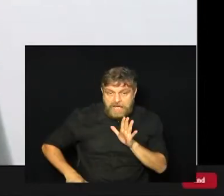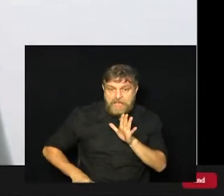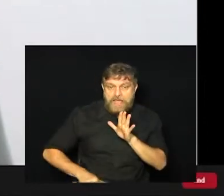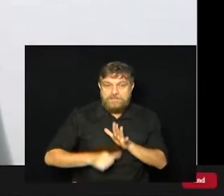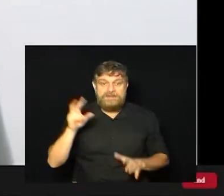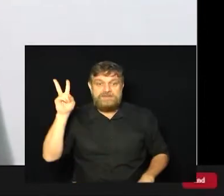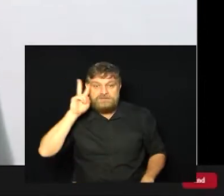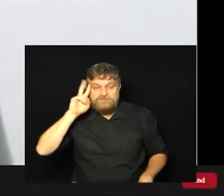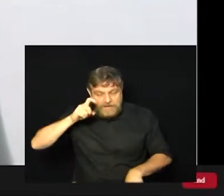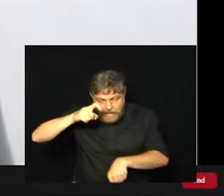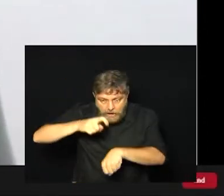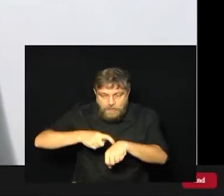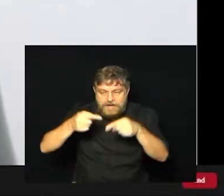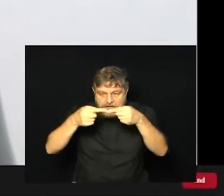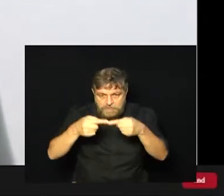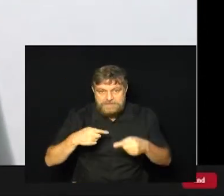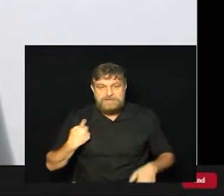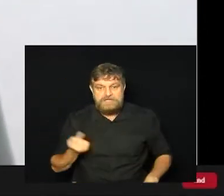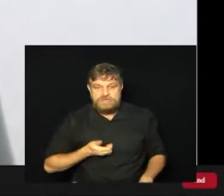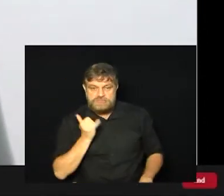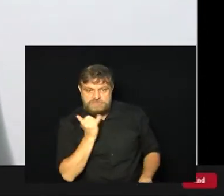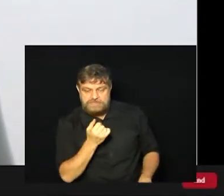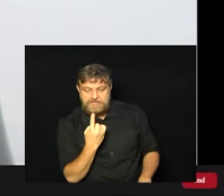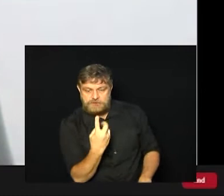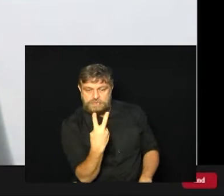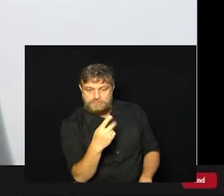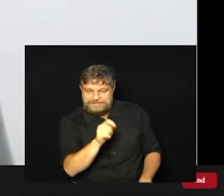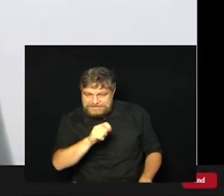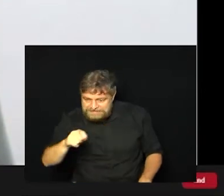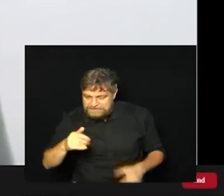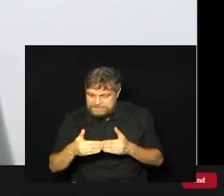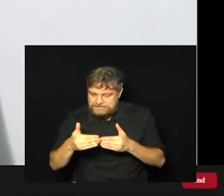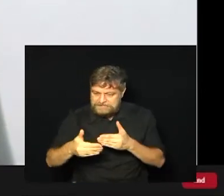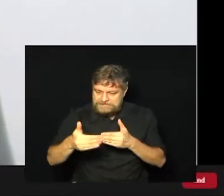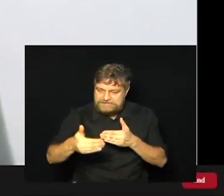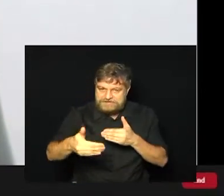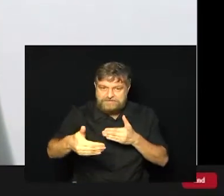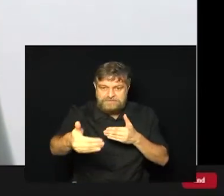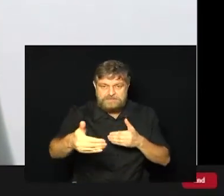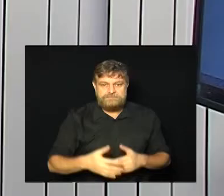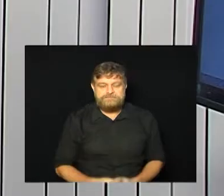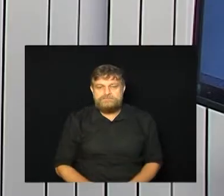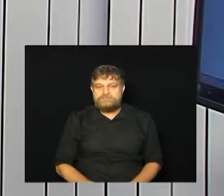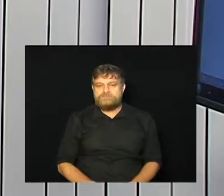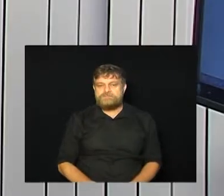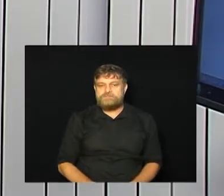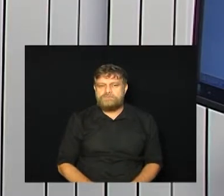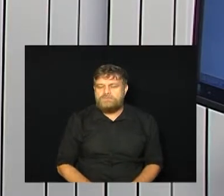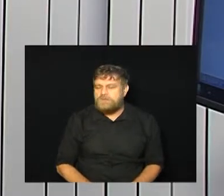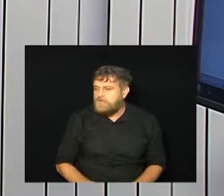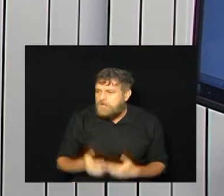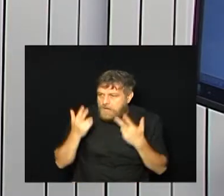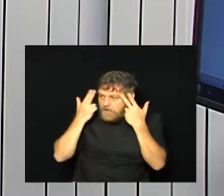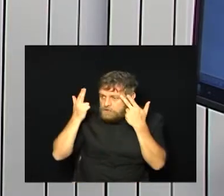momento para a gente falar sobre 12 meses que estão por vir. Agora, Rebeca, é comum